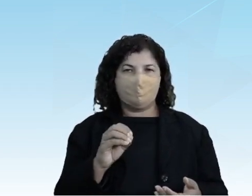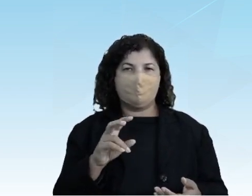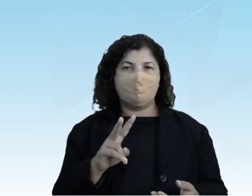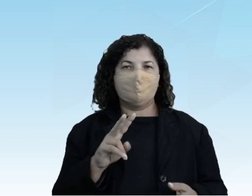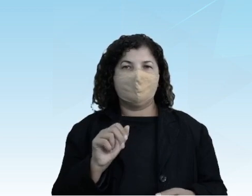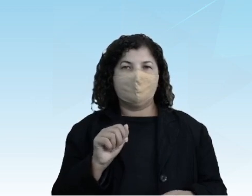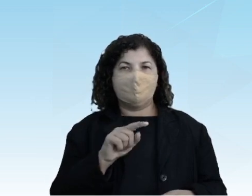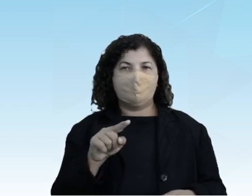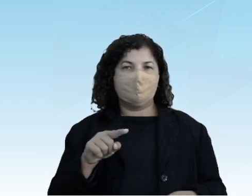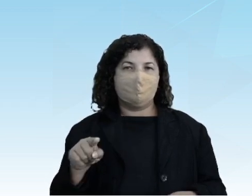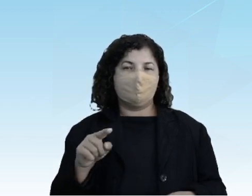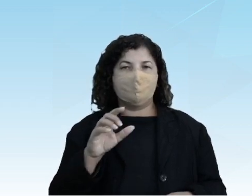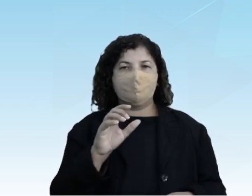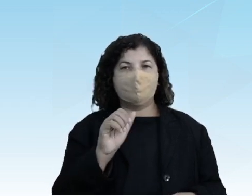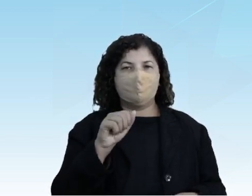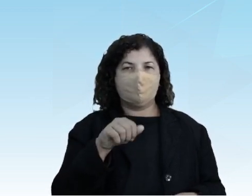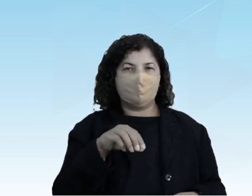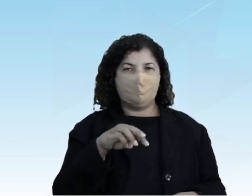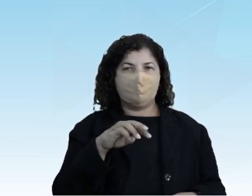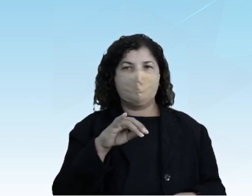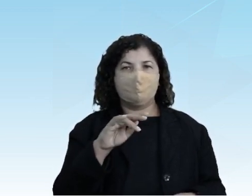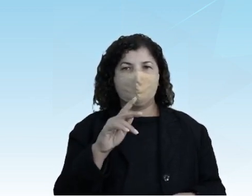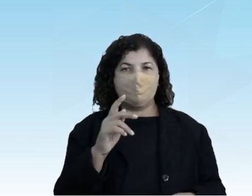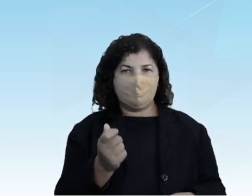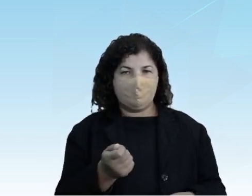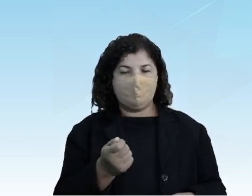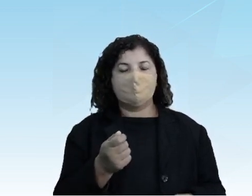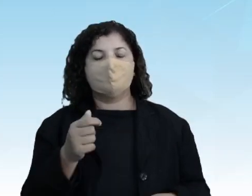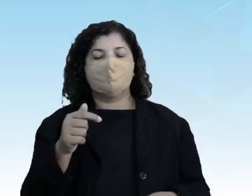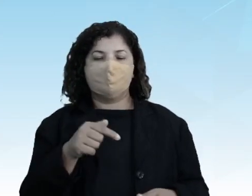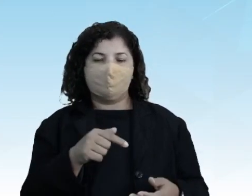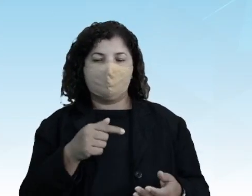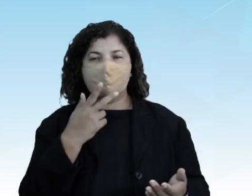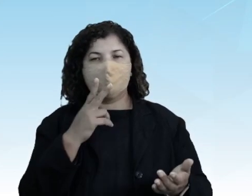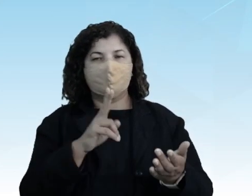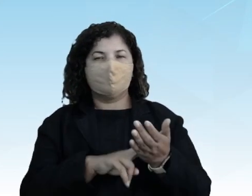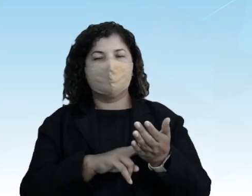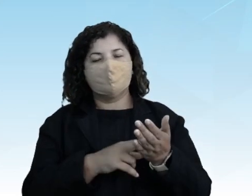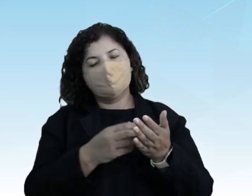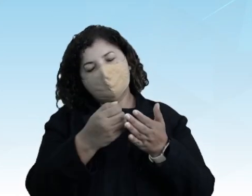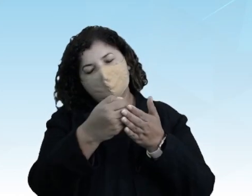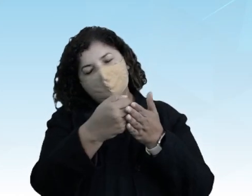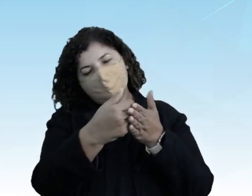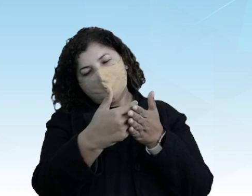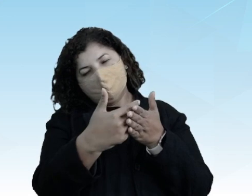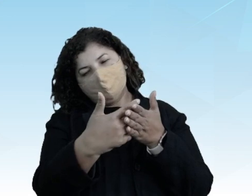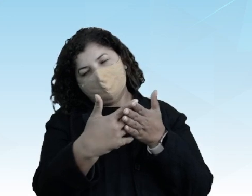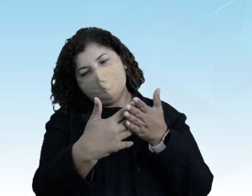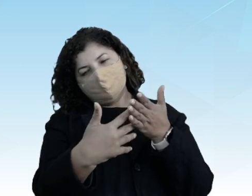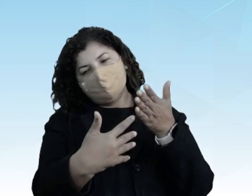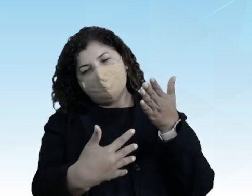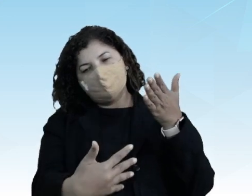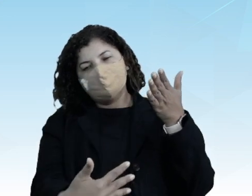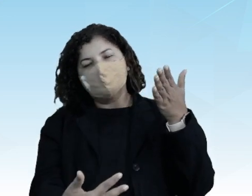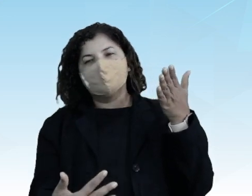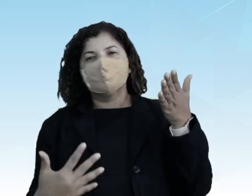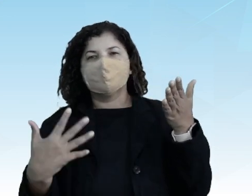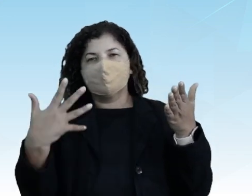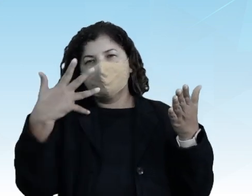né? Então, na realidade, a carta faz uma descrição, né,